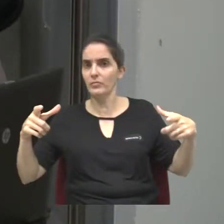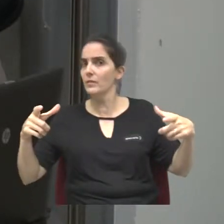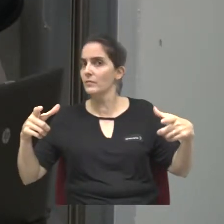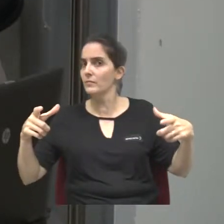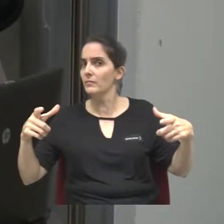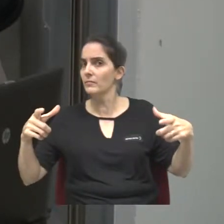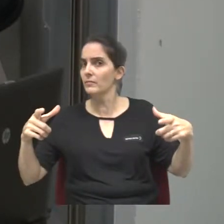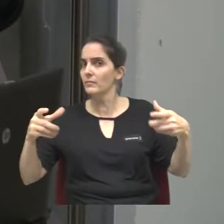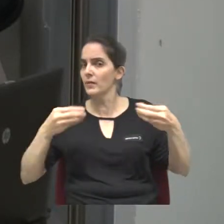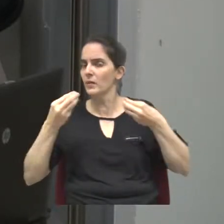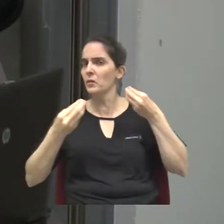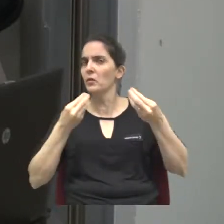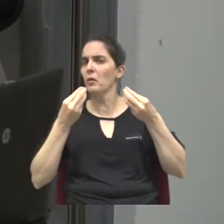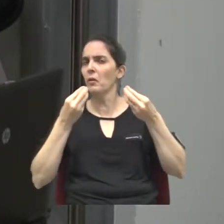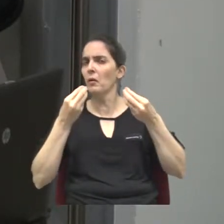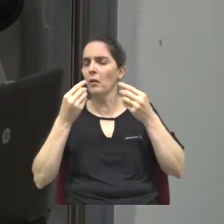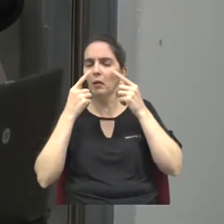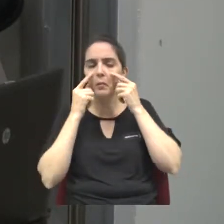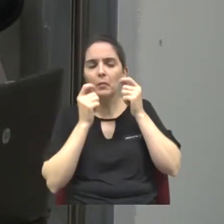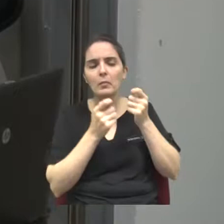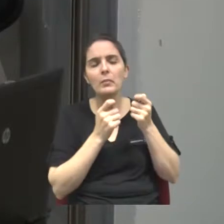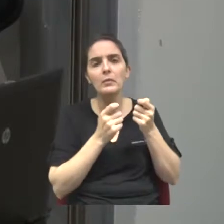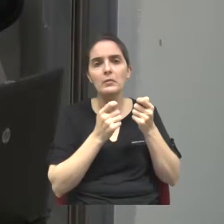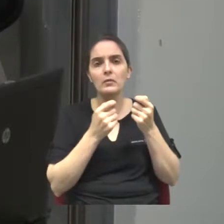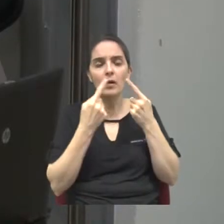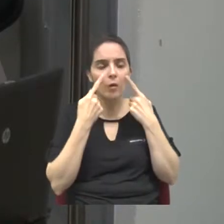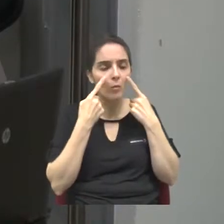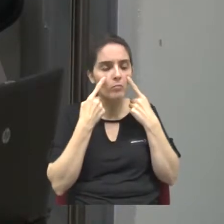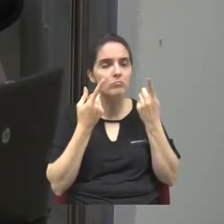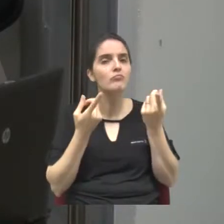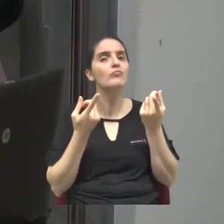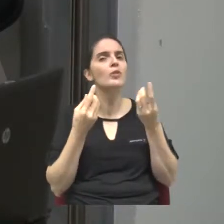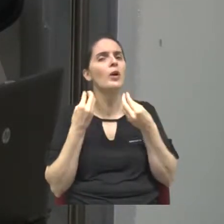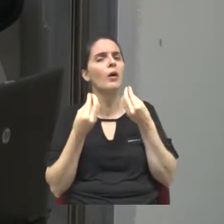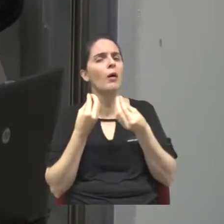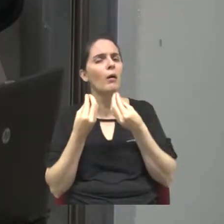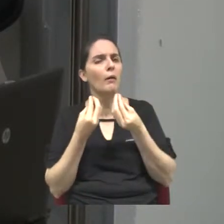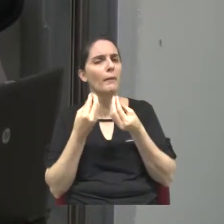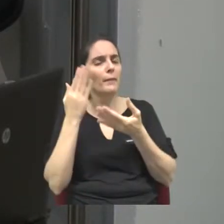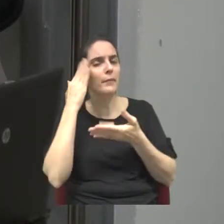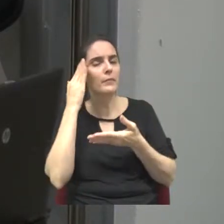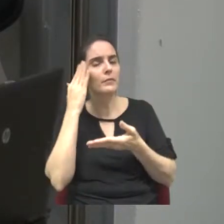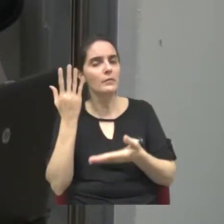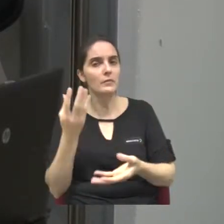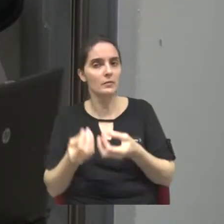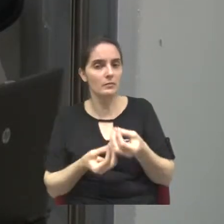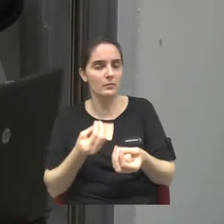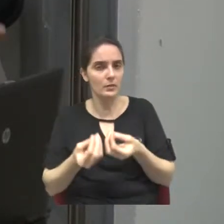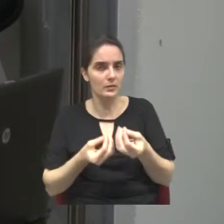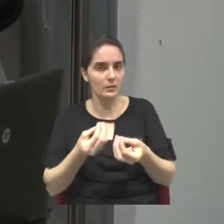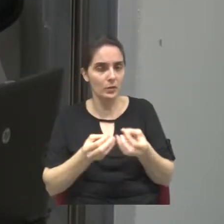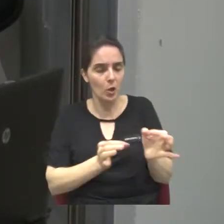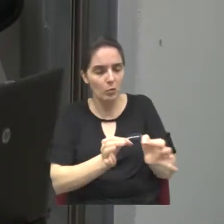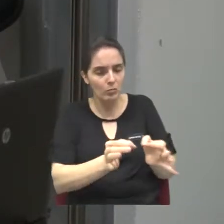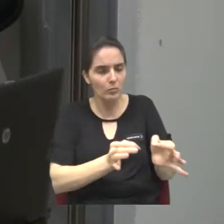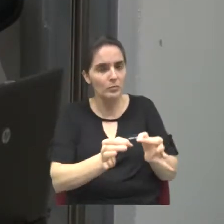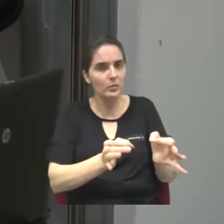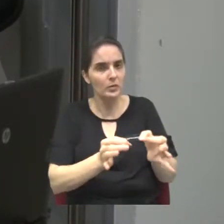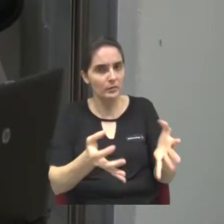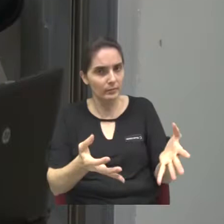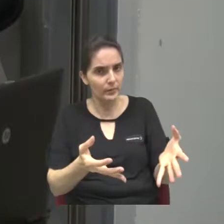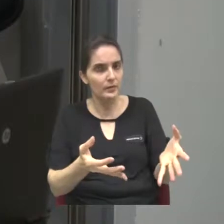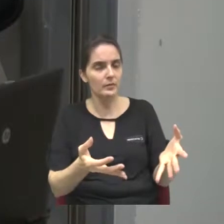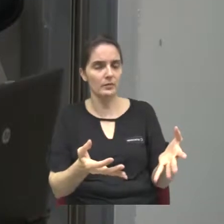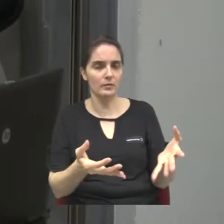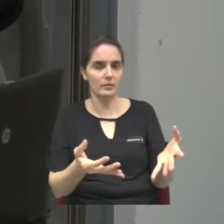poder observar isso, chegar nisso, saber como é que realmente isso está sendo feito, elaborado, o que